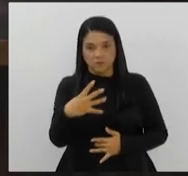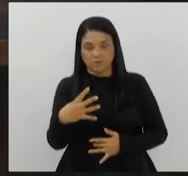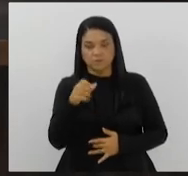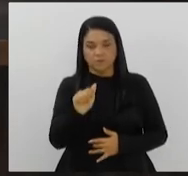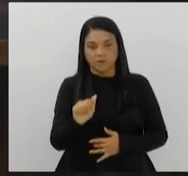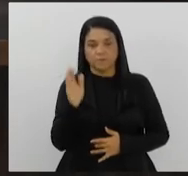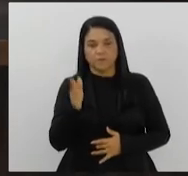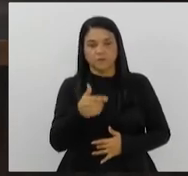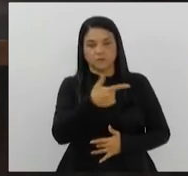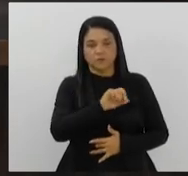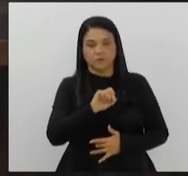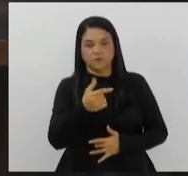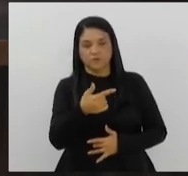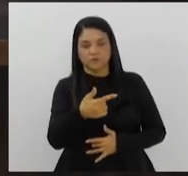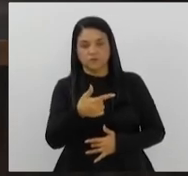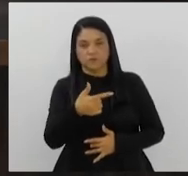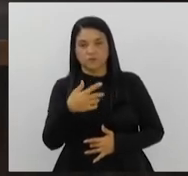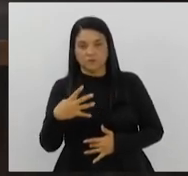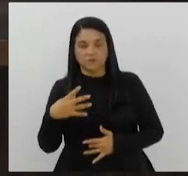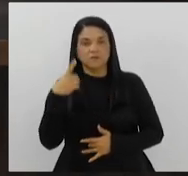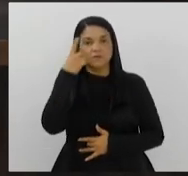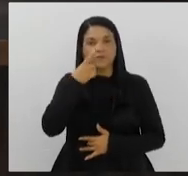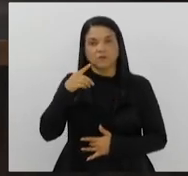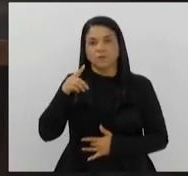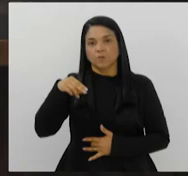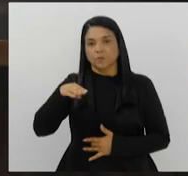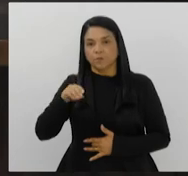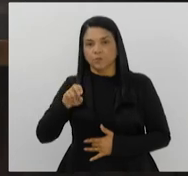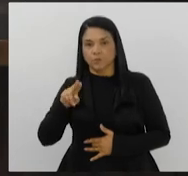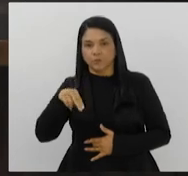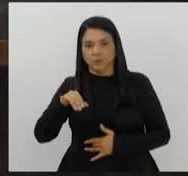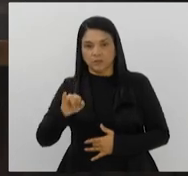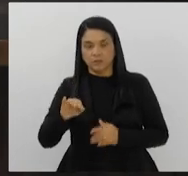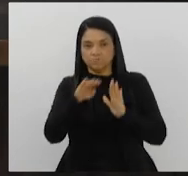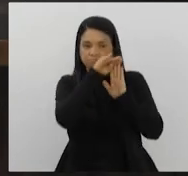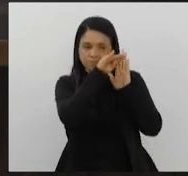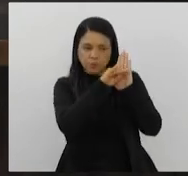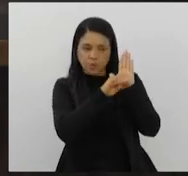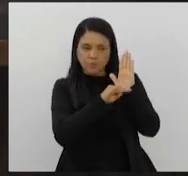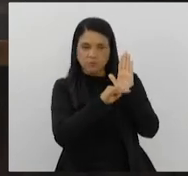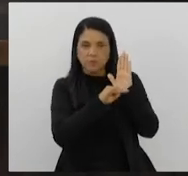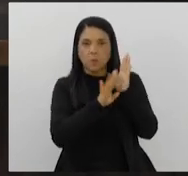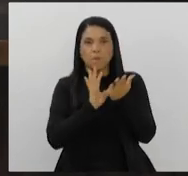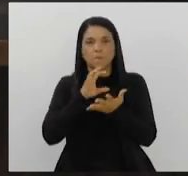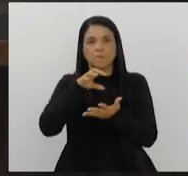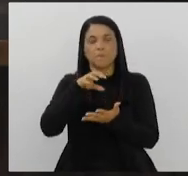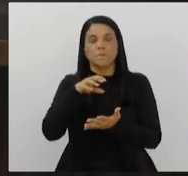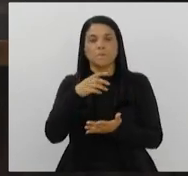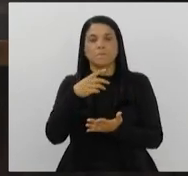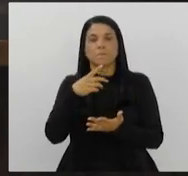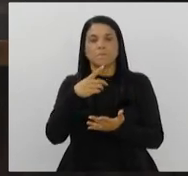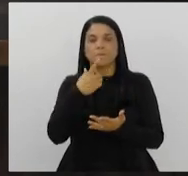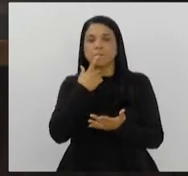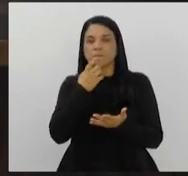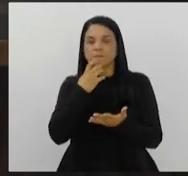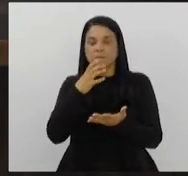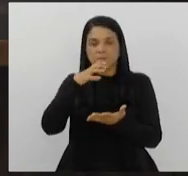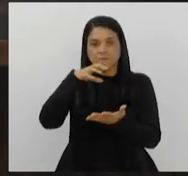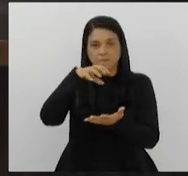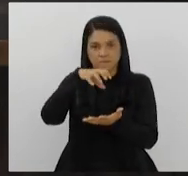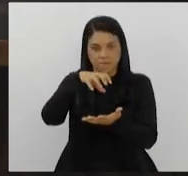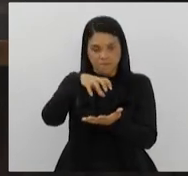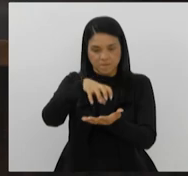1934/2023, de autoria do deputado Munir Neto, que dispõe sobre a criação do programa Banco de Sangue